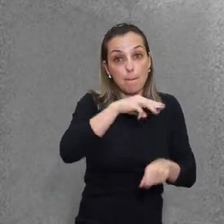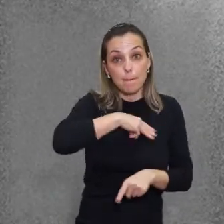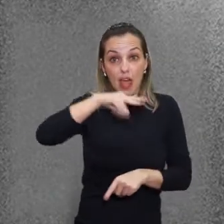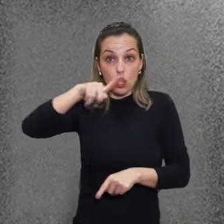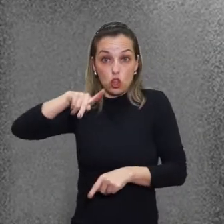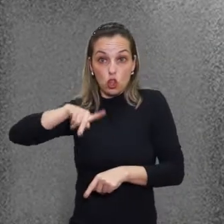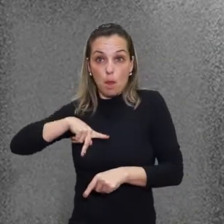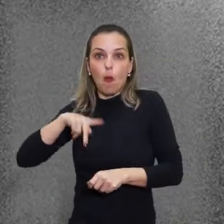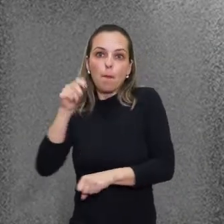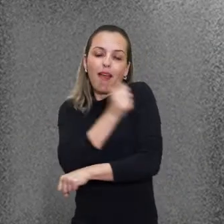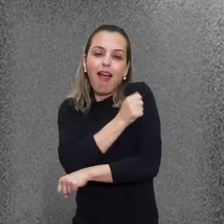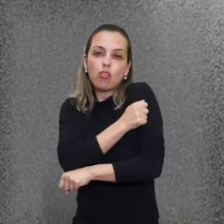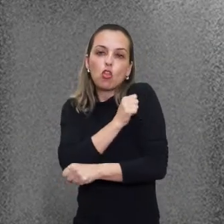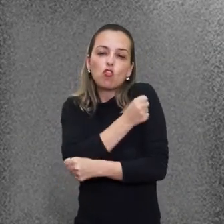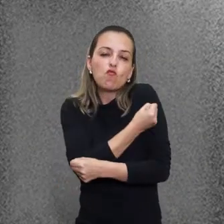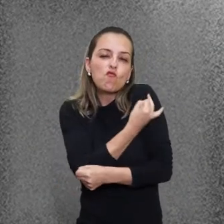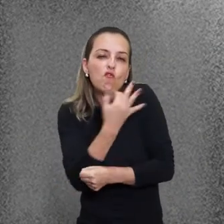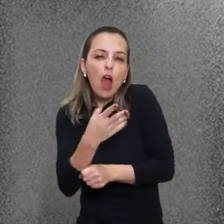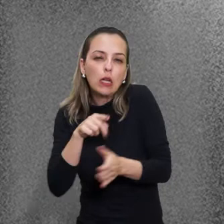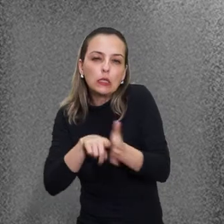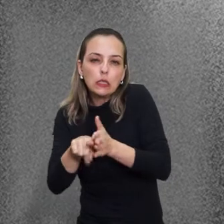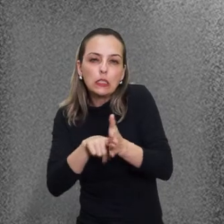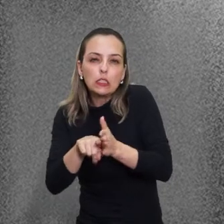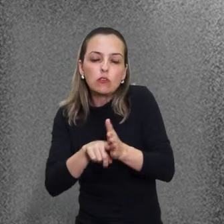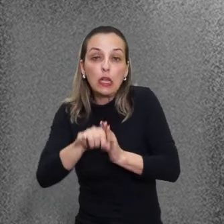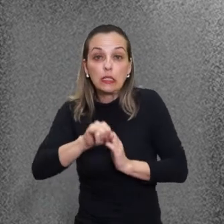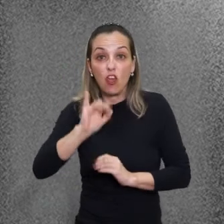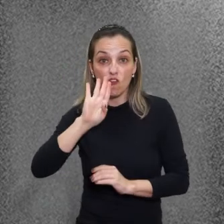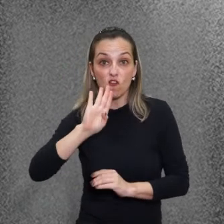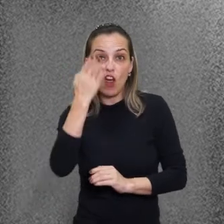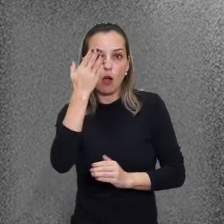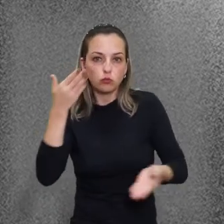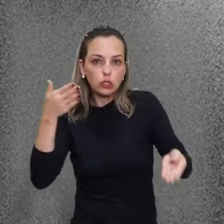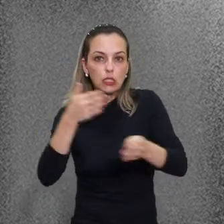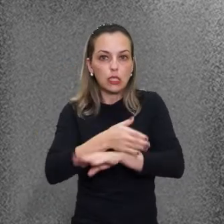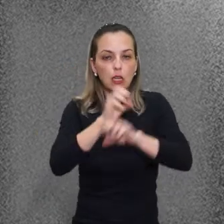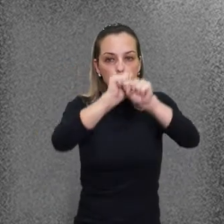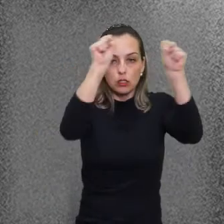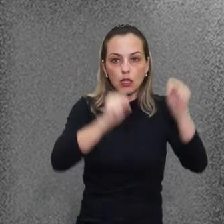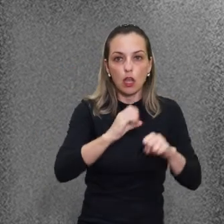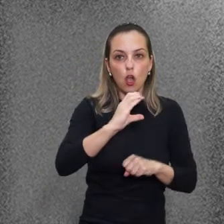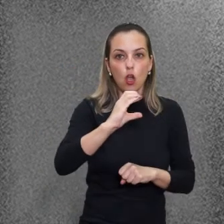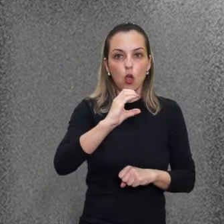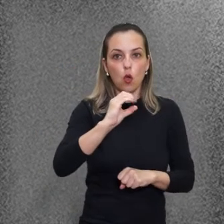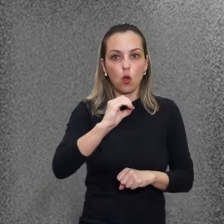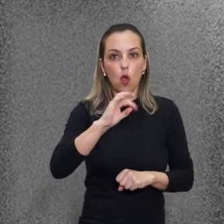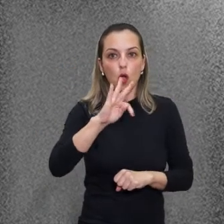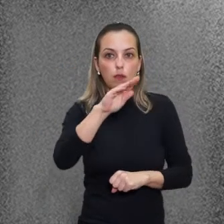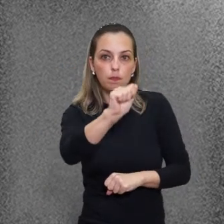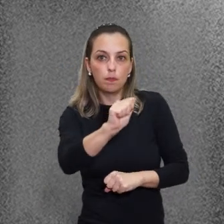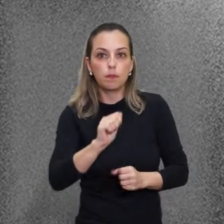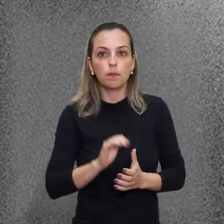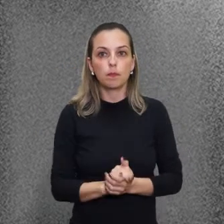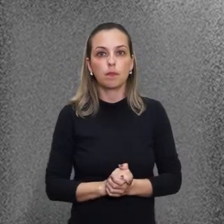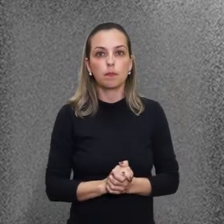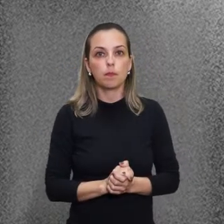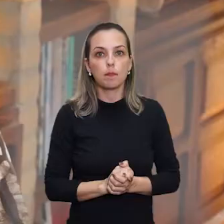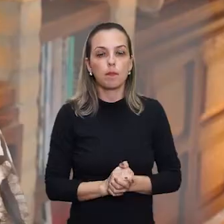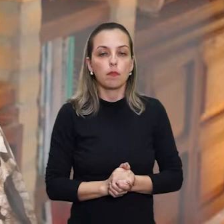Porém, há alunos sob investigação da Unesp e do Ministério Público por suspeita de fraude do sistema de